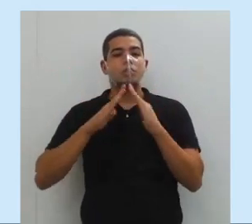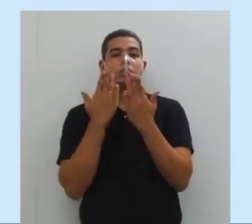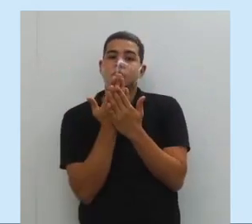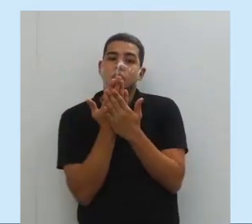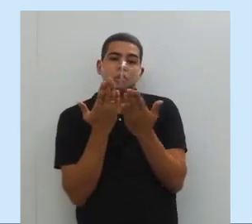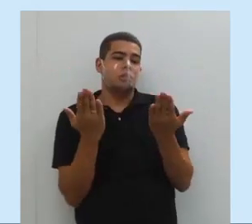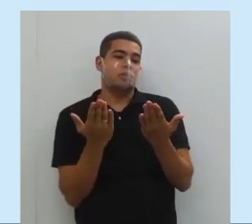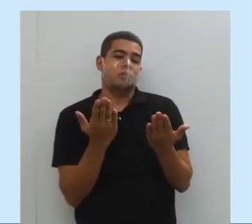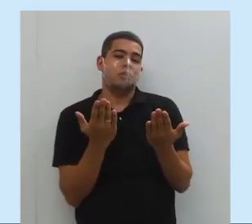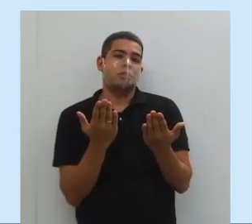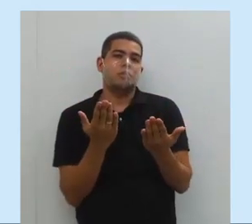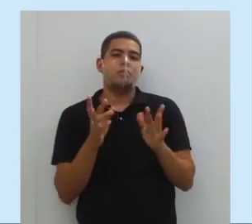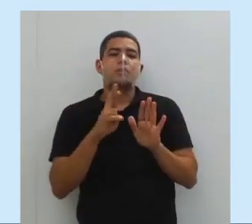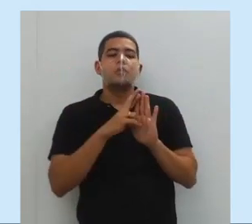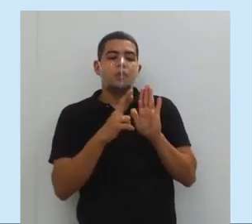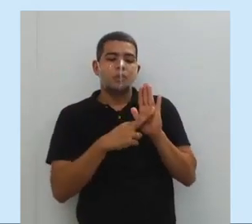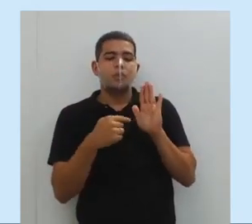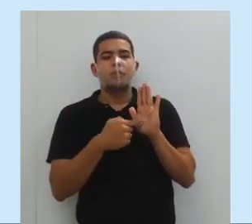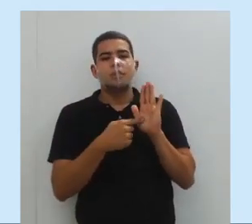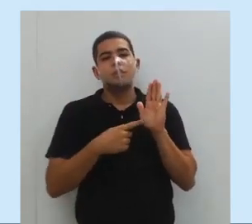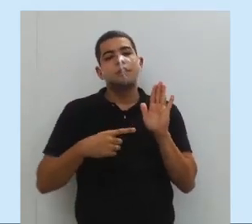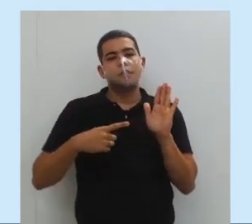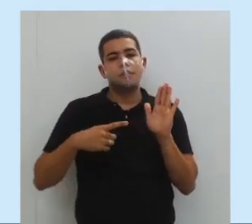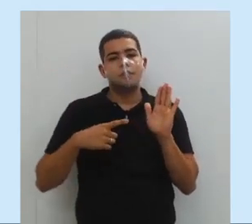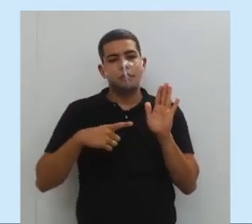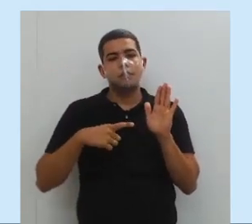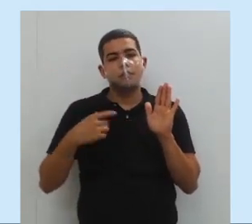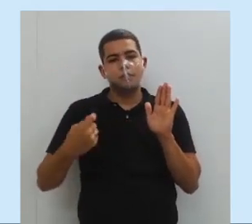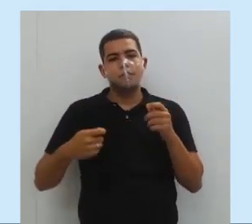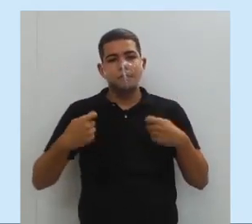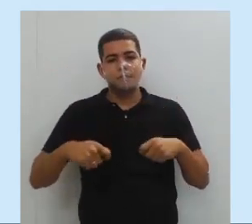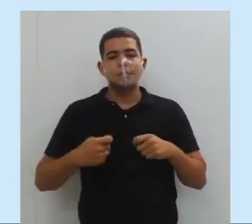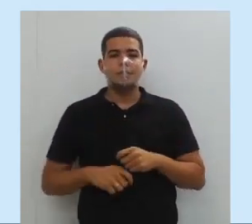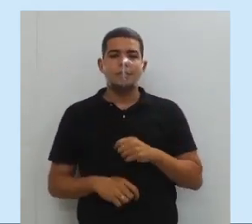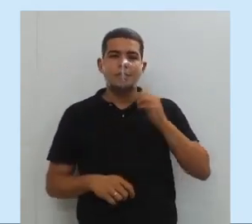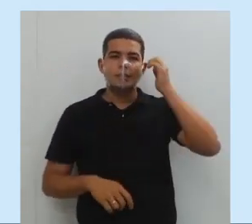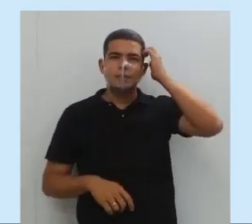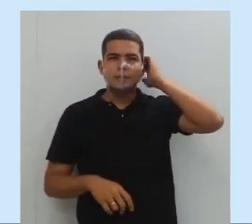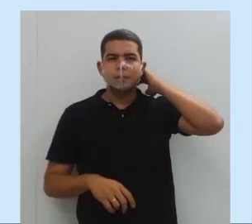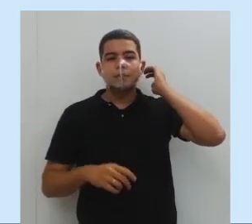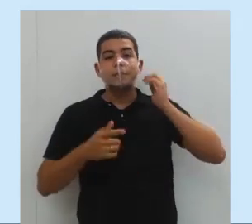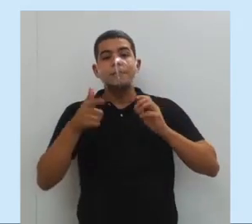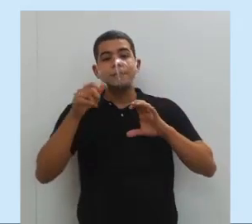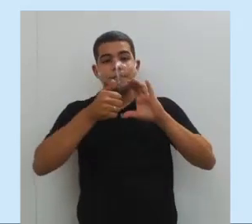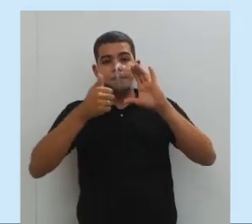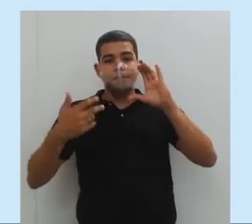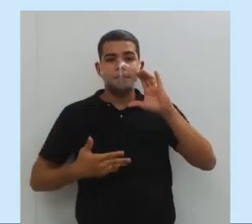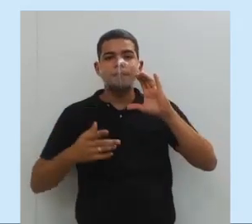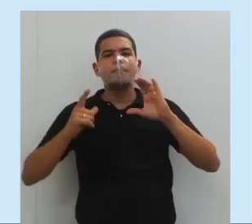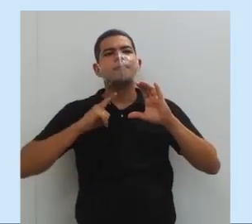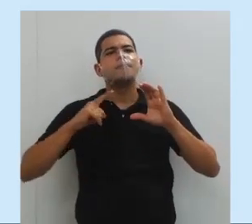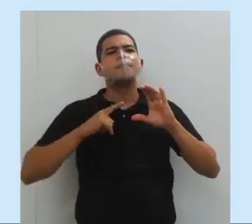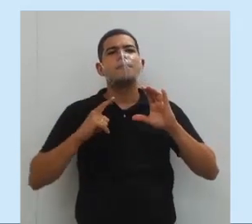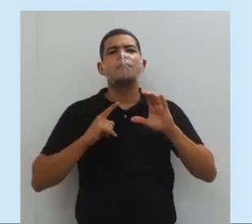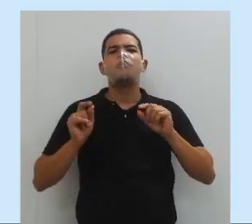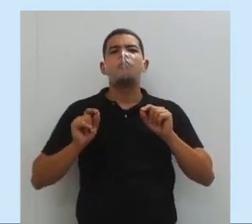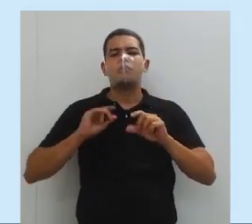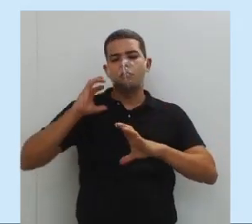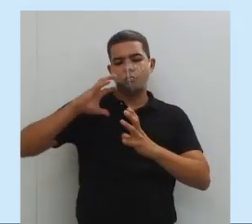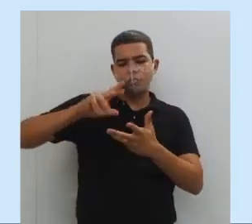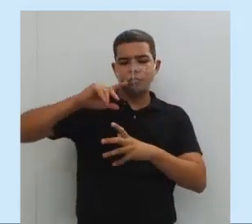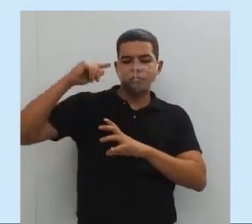dentro da escola, mas as regras precisam existir. Outras características que são as